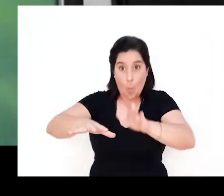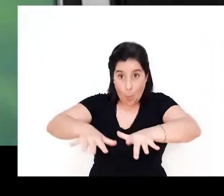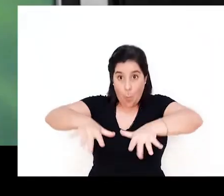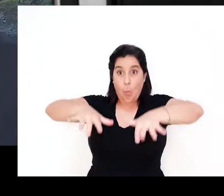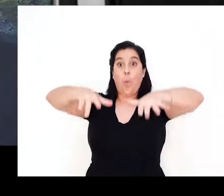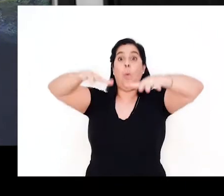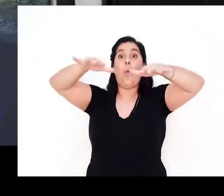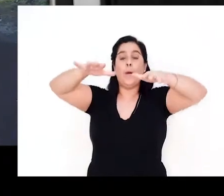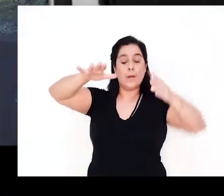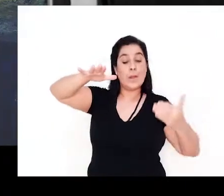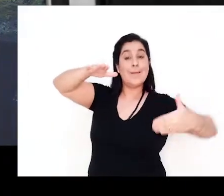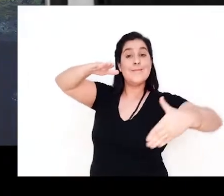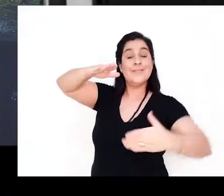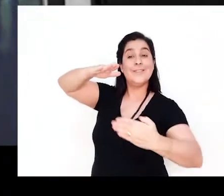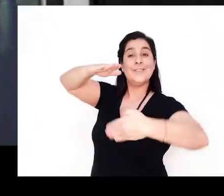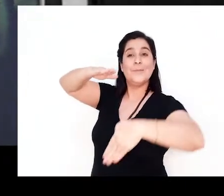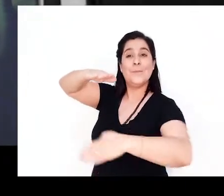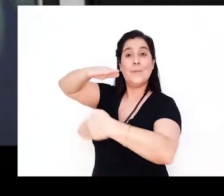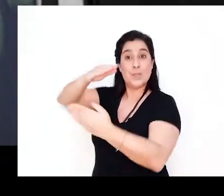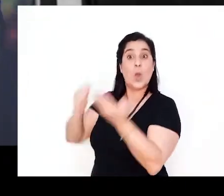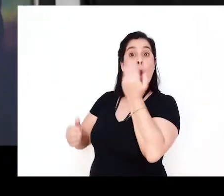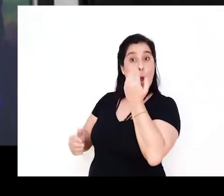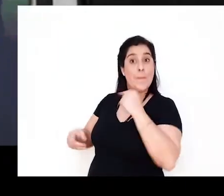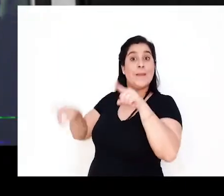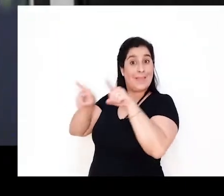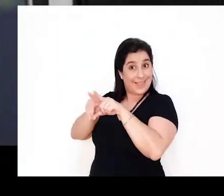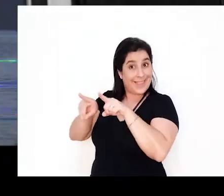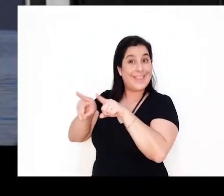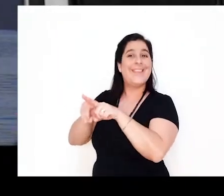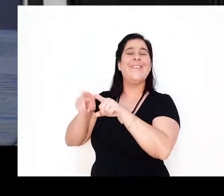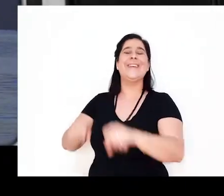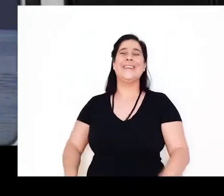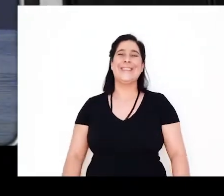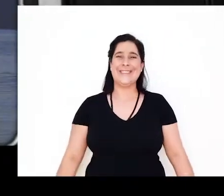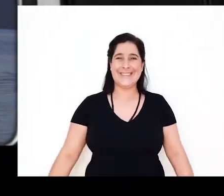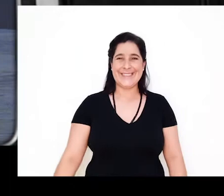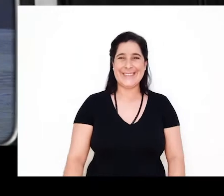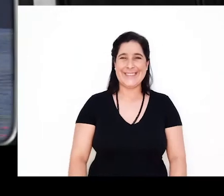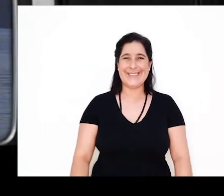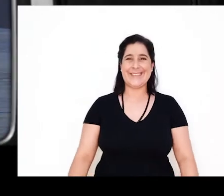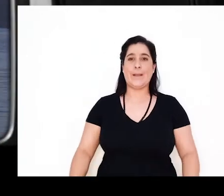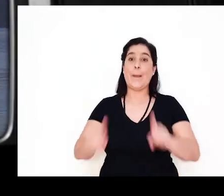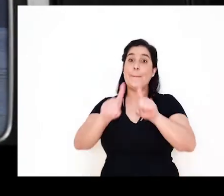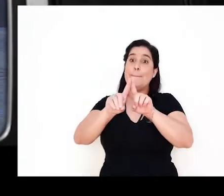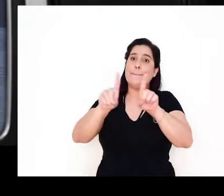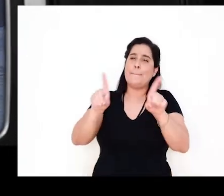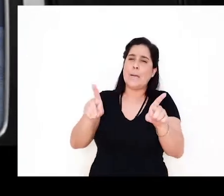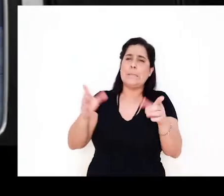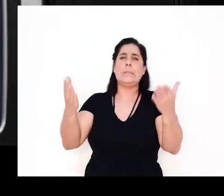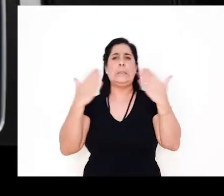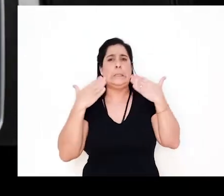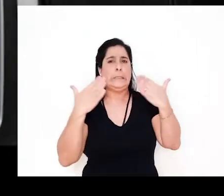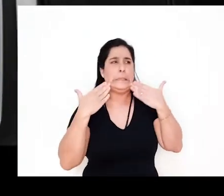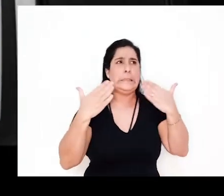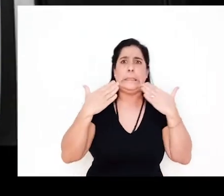casa dos peixes, e esses nos alimentam e alimentam outras espécies também. Mas, com a força do